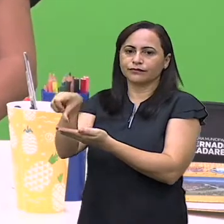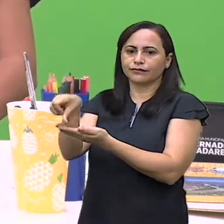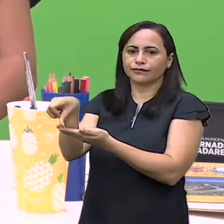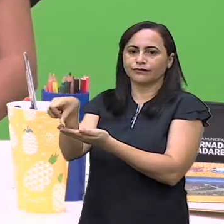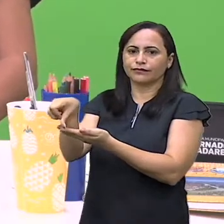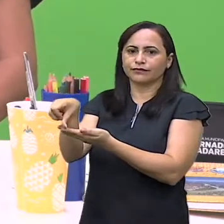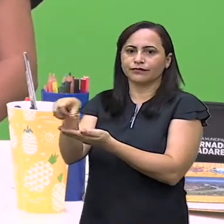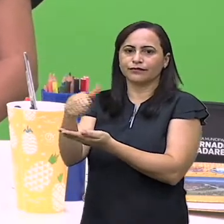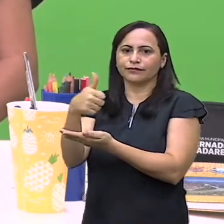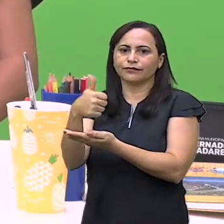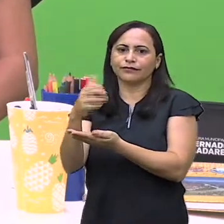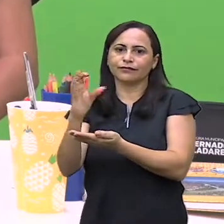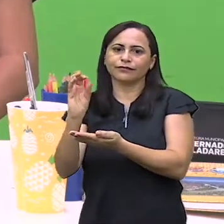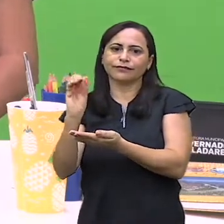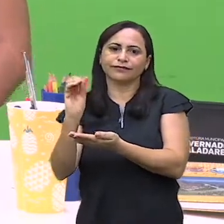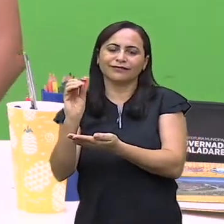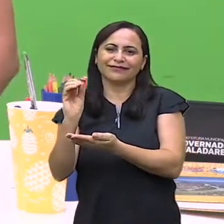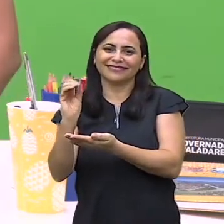9,